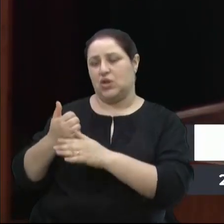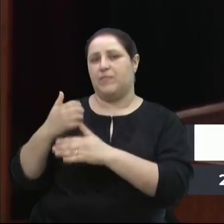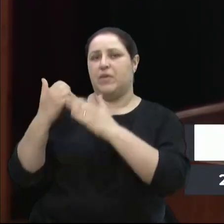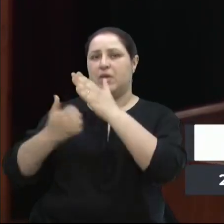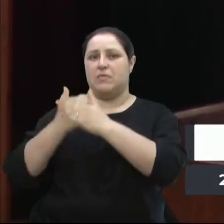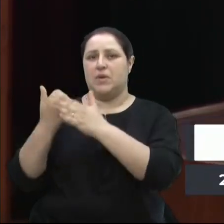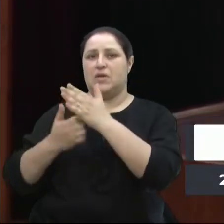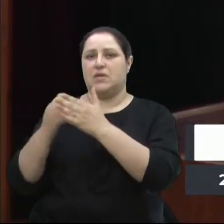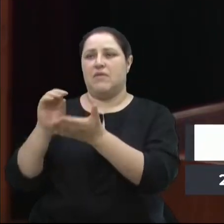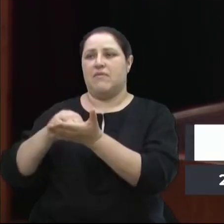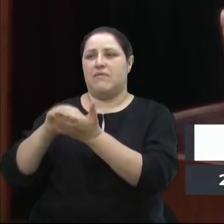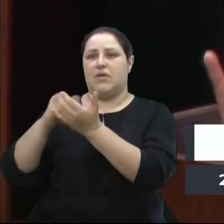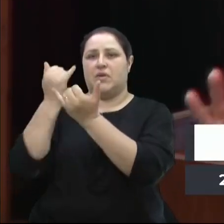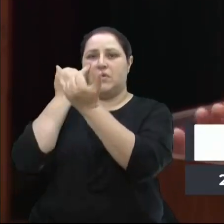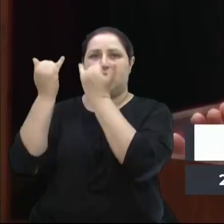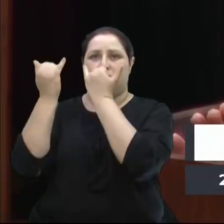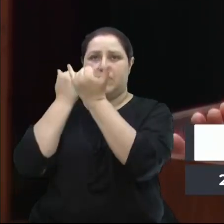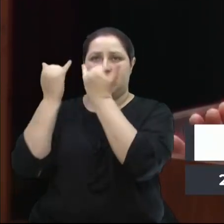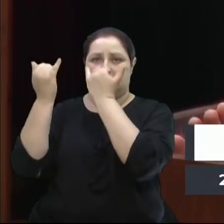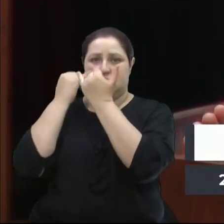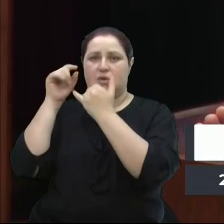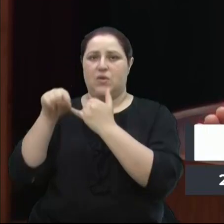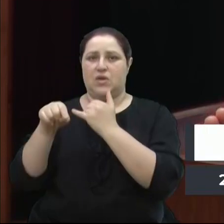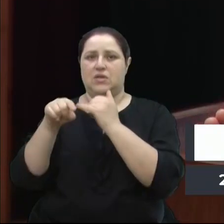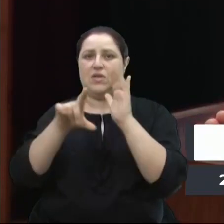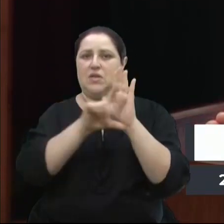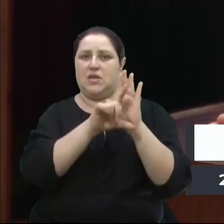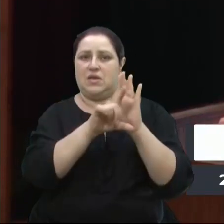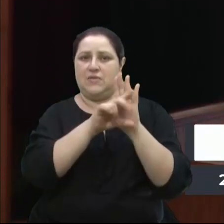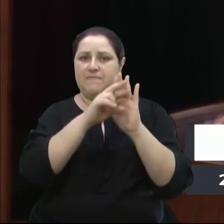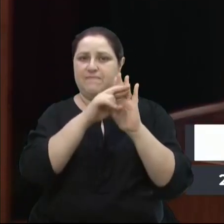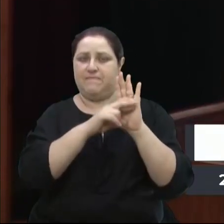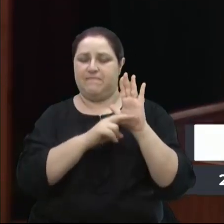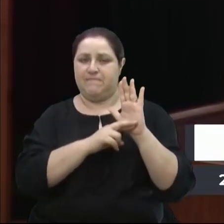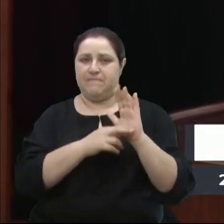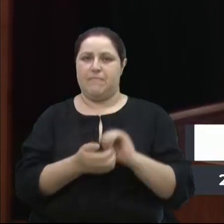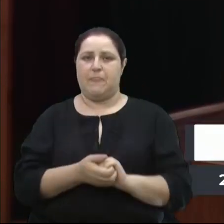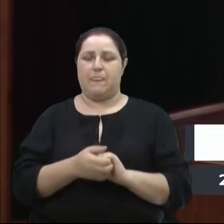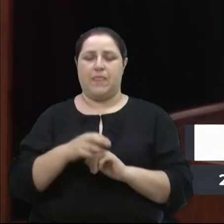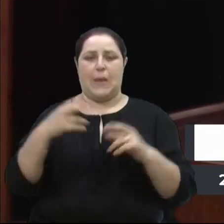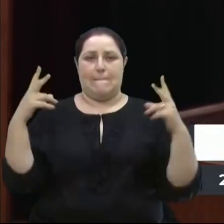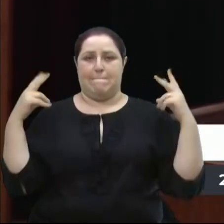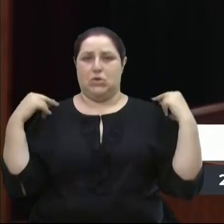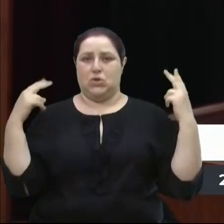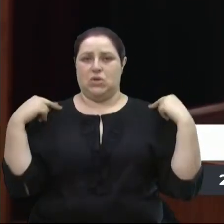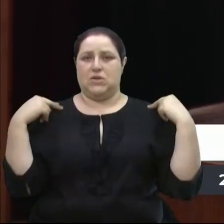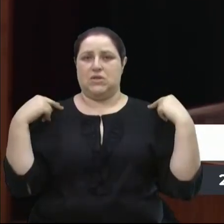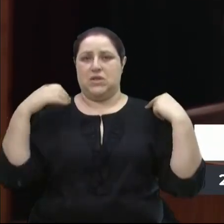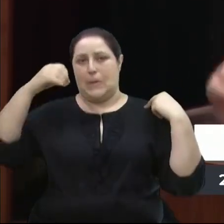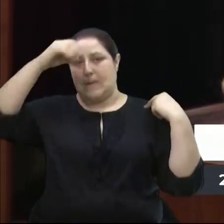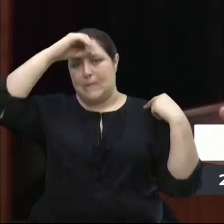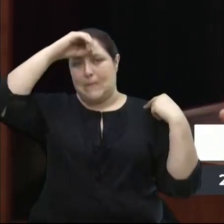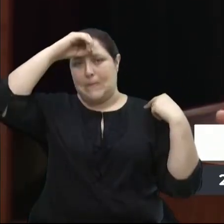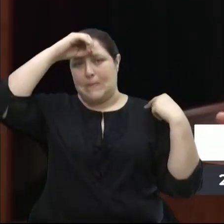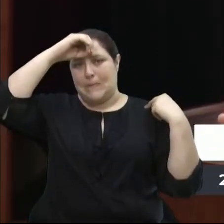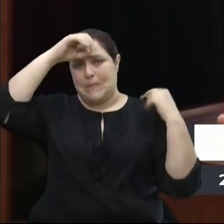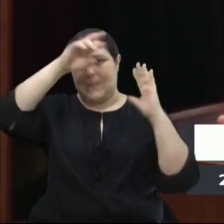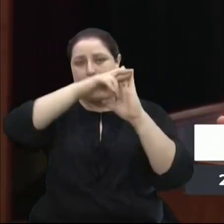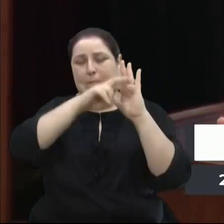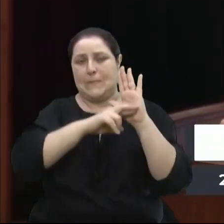não foram informadas desse regulamento. Os motoristas não estão sabendo dessa